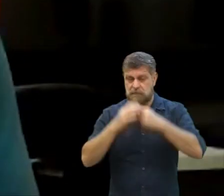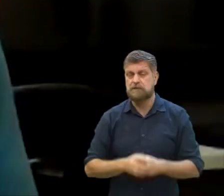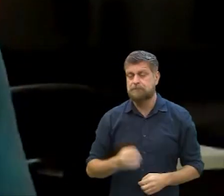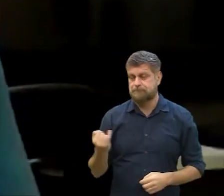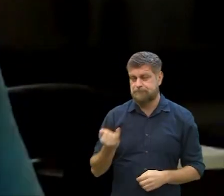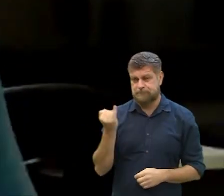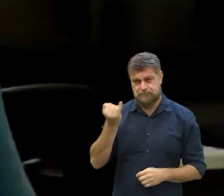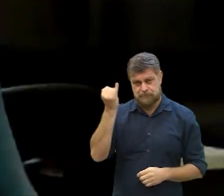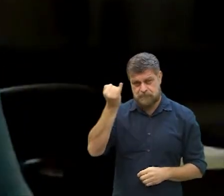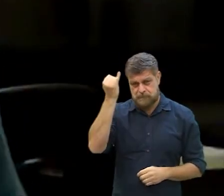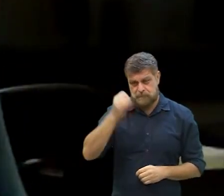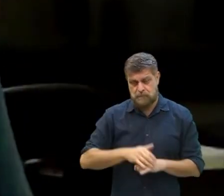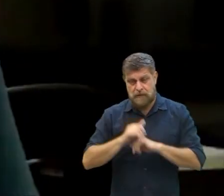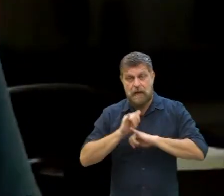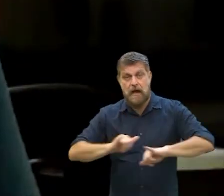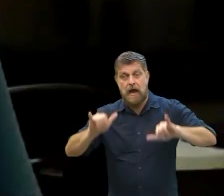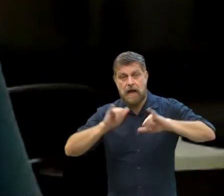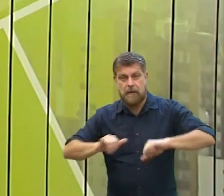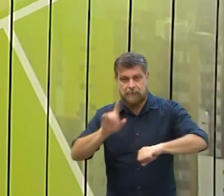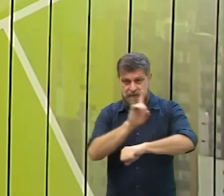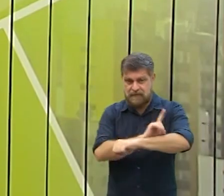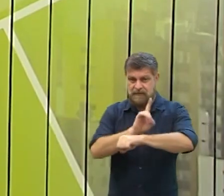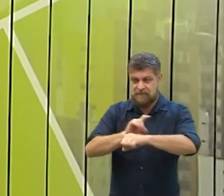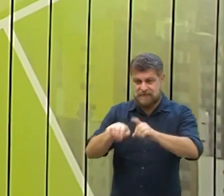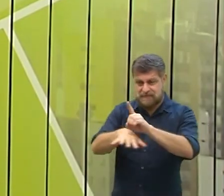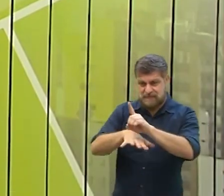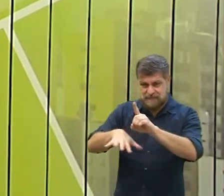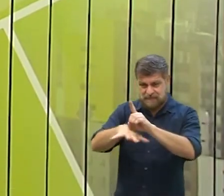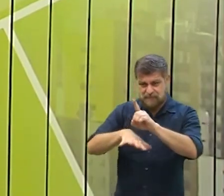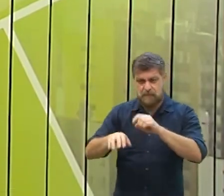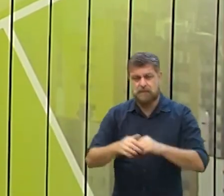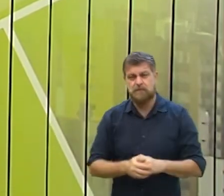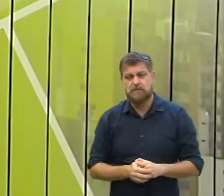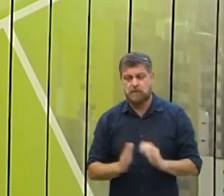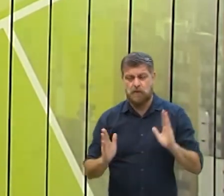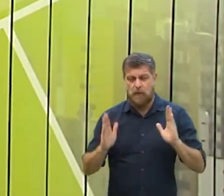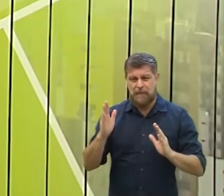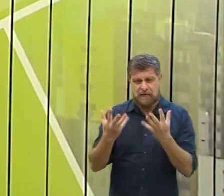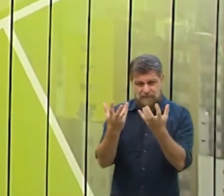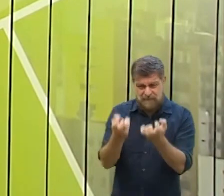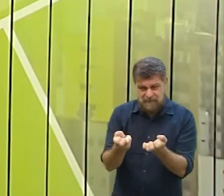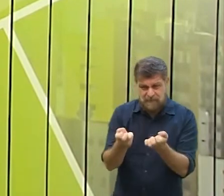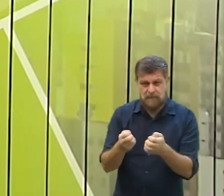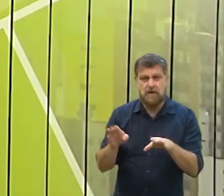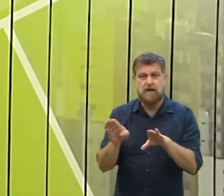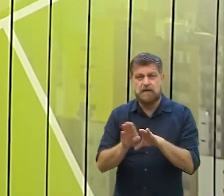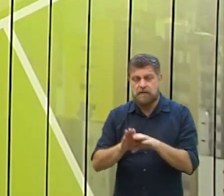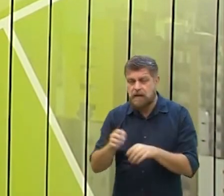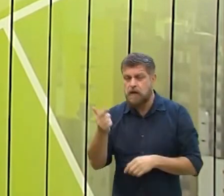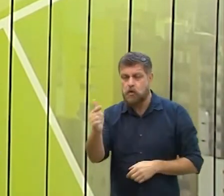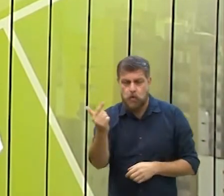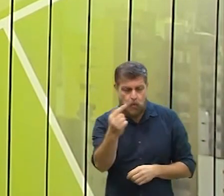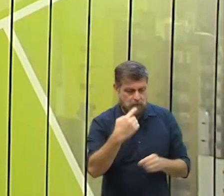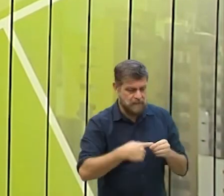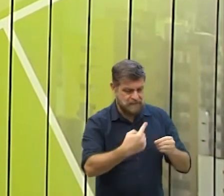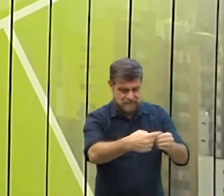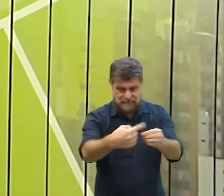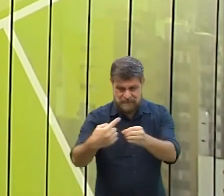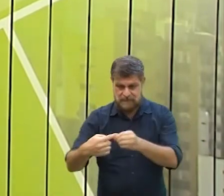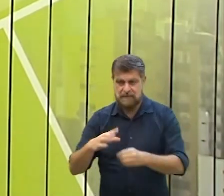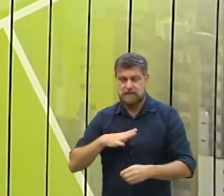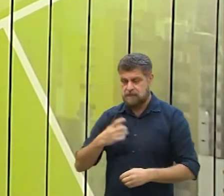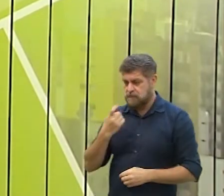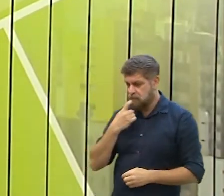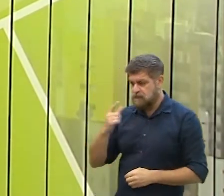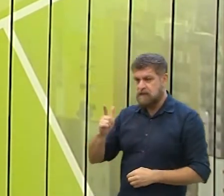preocupações significativas da campanha Operação Estiagem. Sidney, a Operação Estiagem, ela também acontece em outros municípios, né? Campinas é um